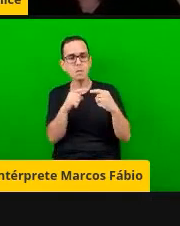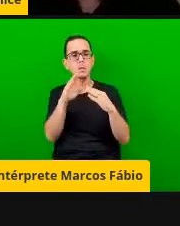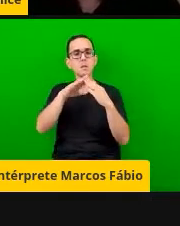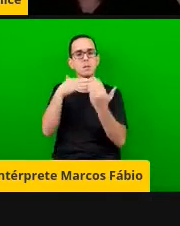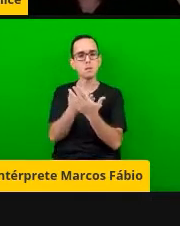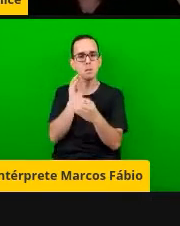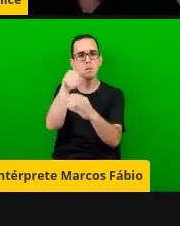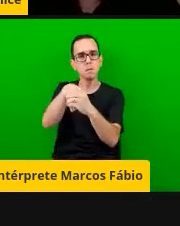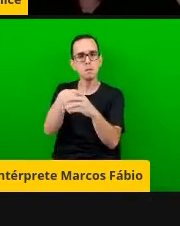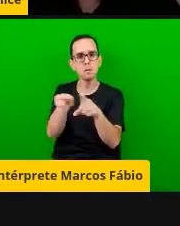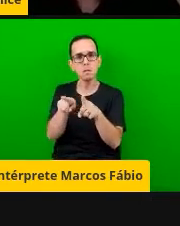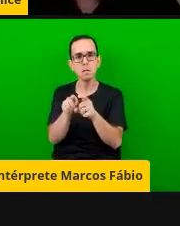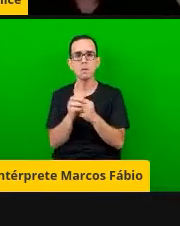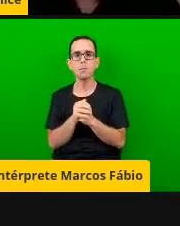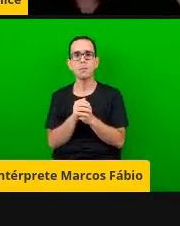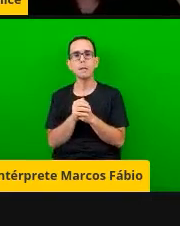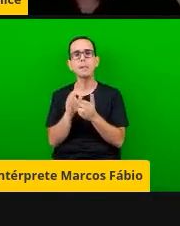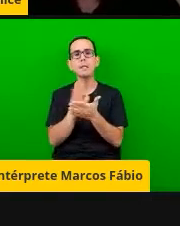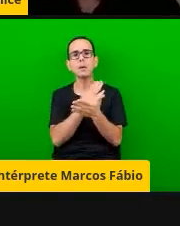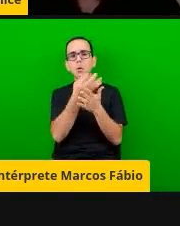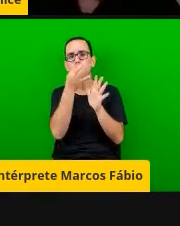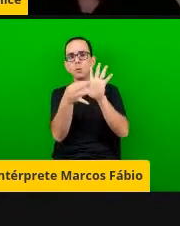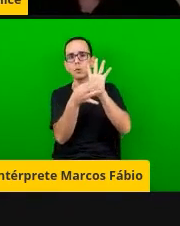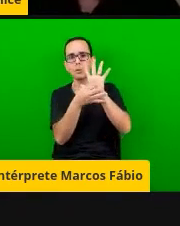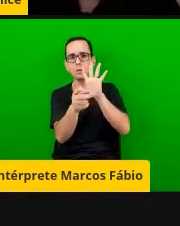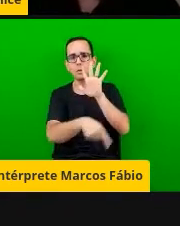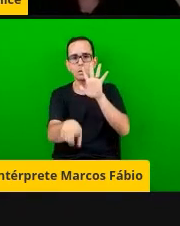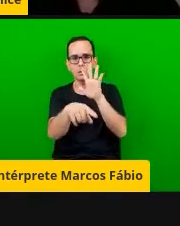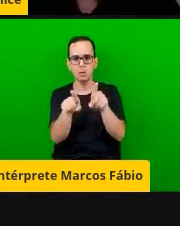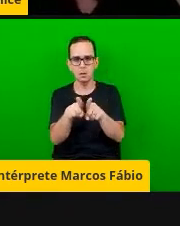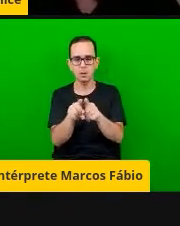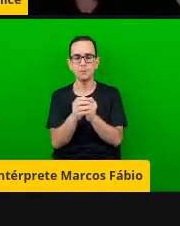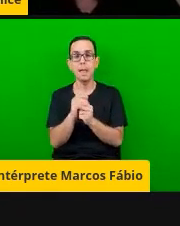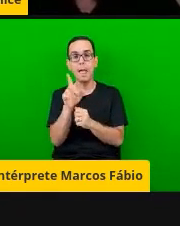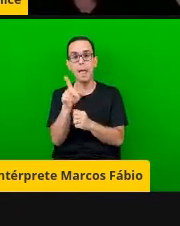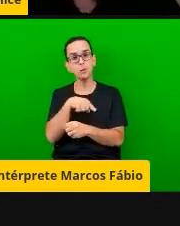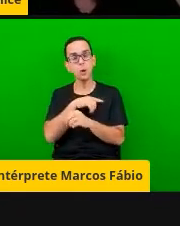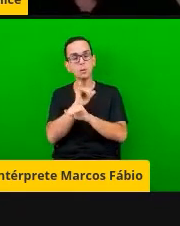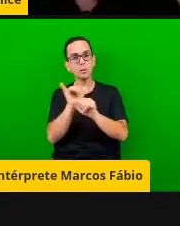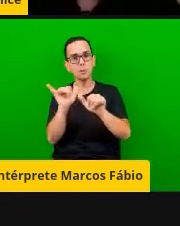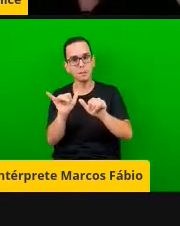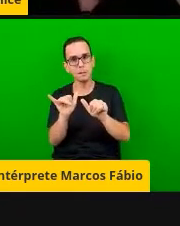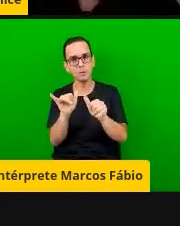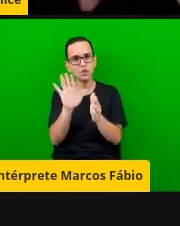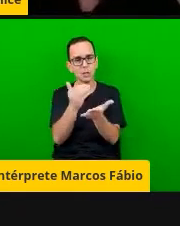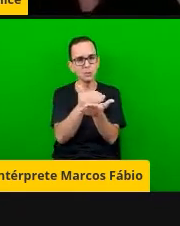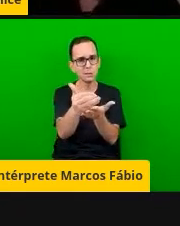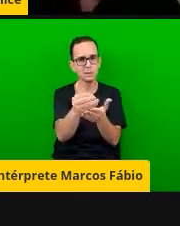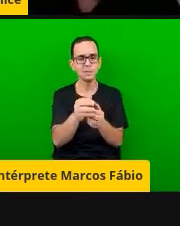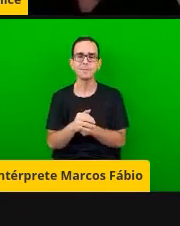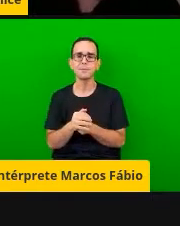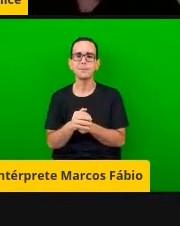a gente tem ali algumas sugestões para vocês, tá bom? Então, esses são os nossos repasses aí iniciais. Então, vamos para